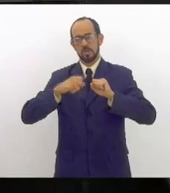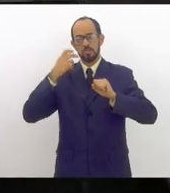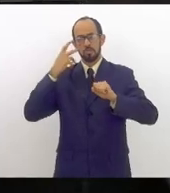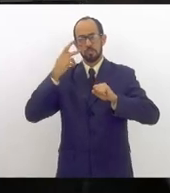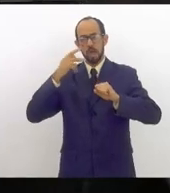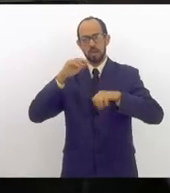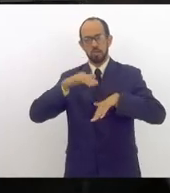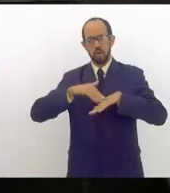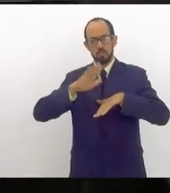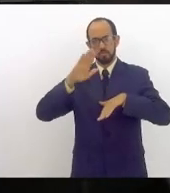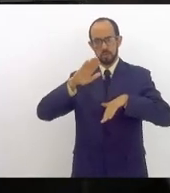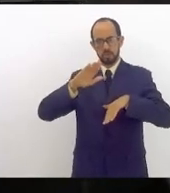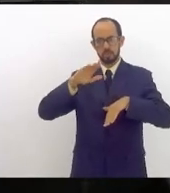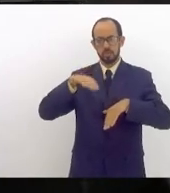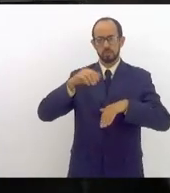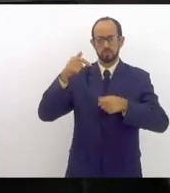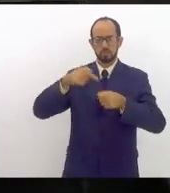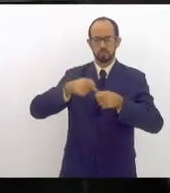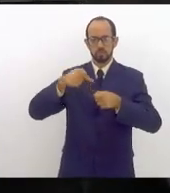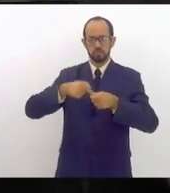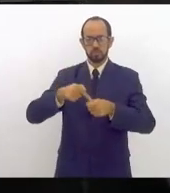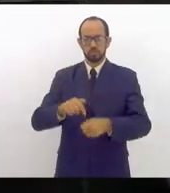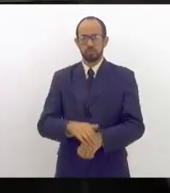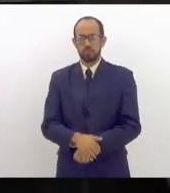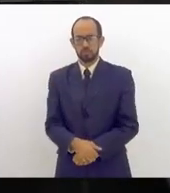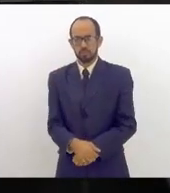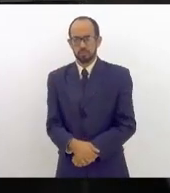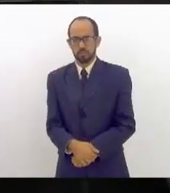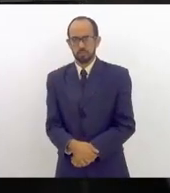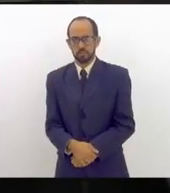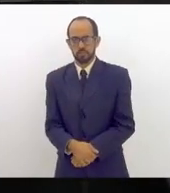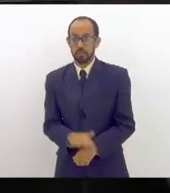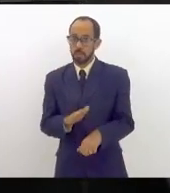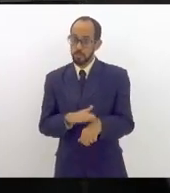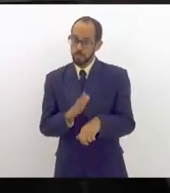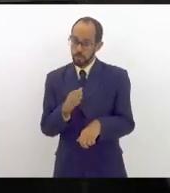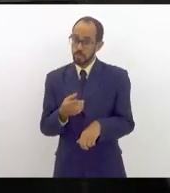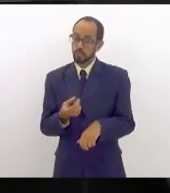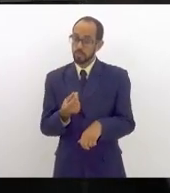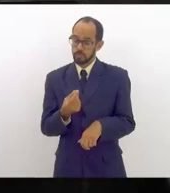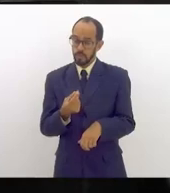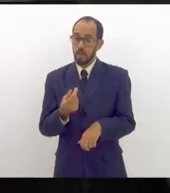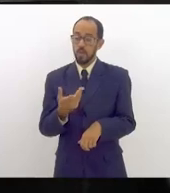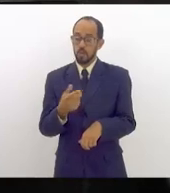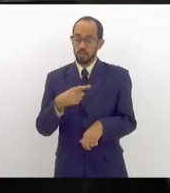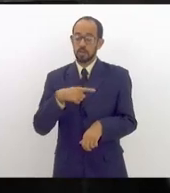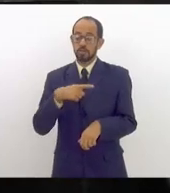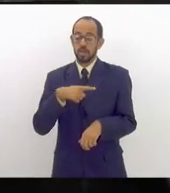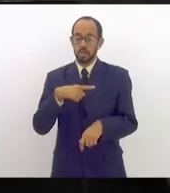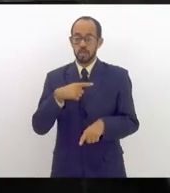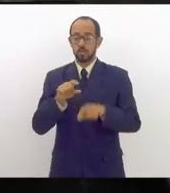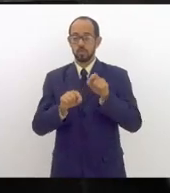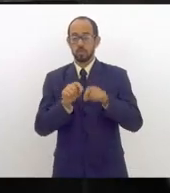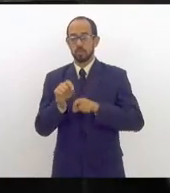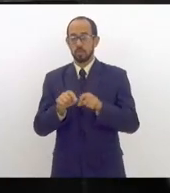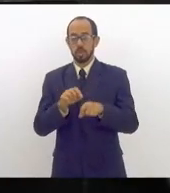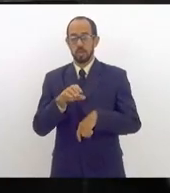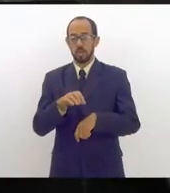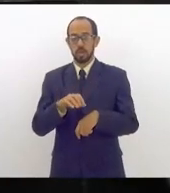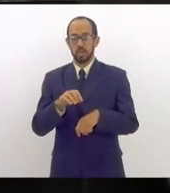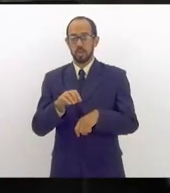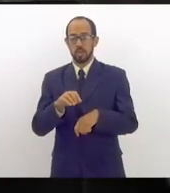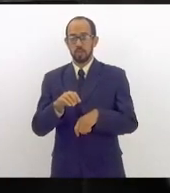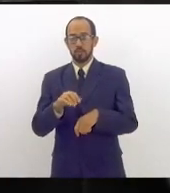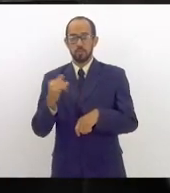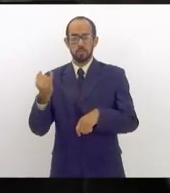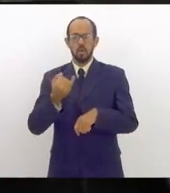aumento dos combustíveis. Aumento dos combustíveis que tem um canal